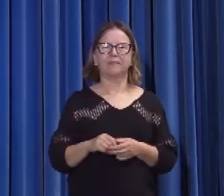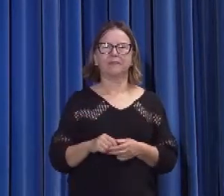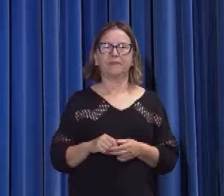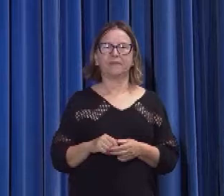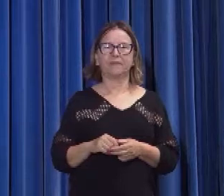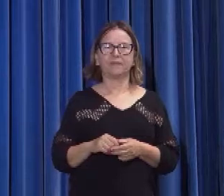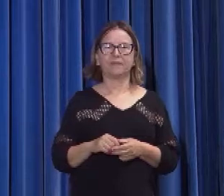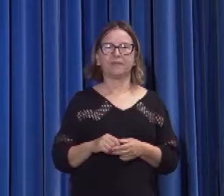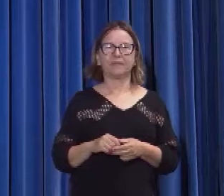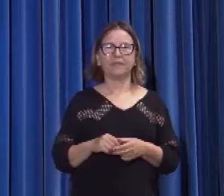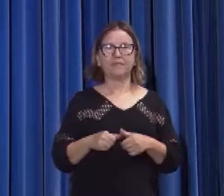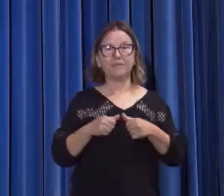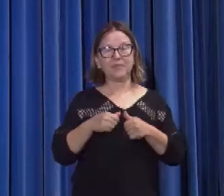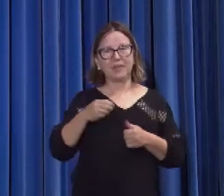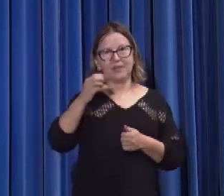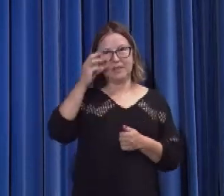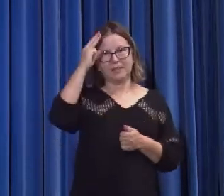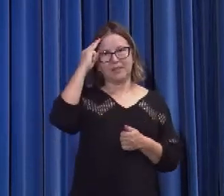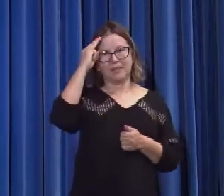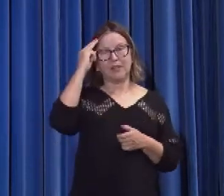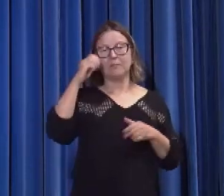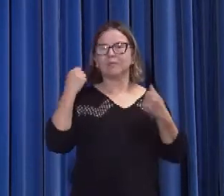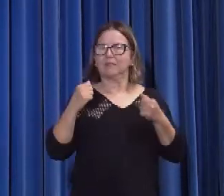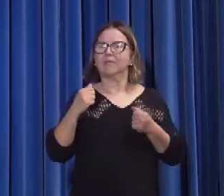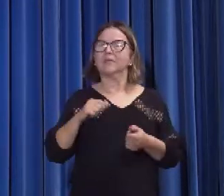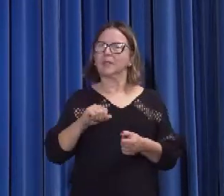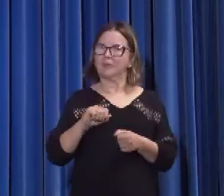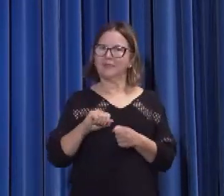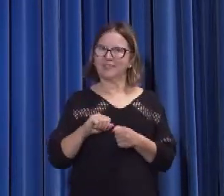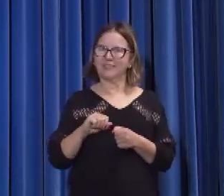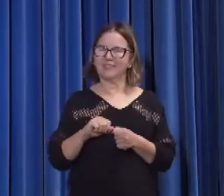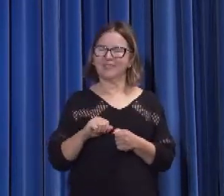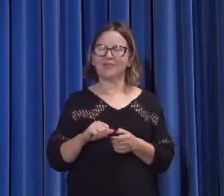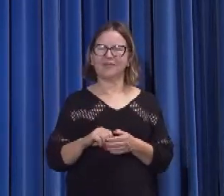Essa é uma reflexão que nós precisamos fazer.